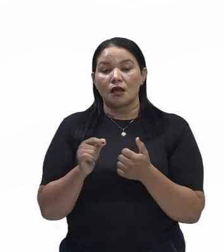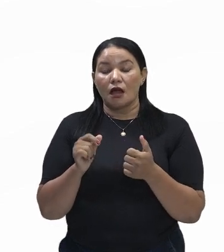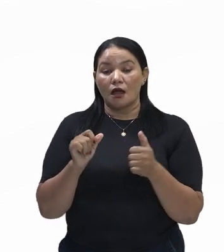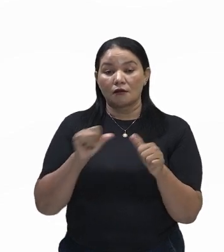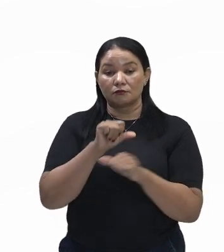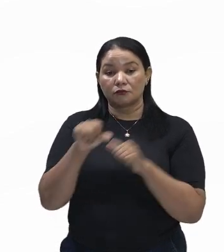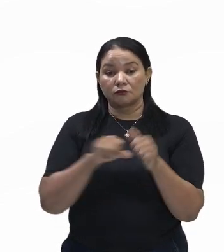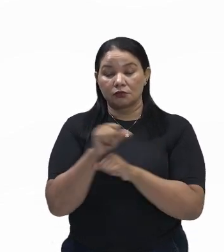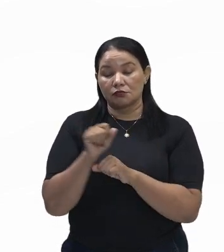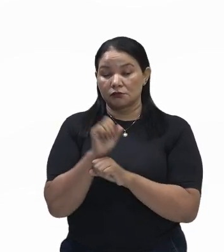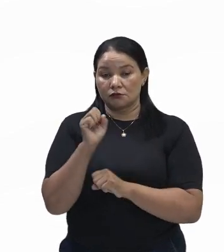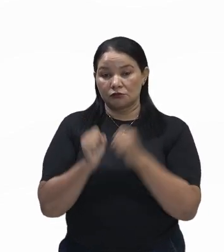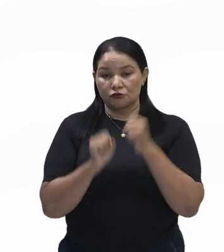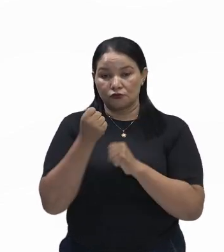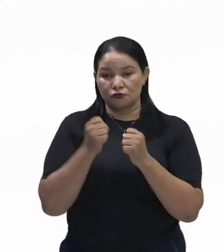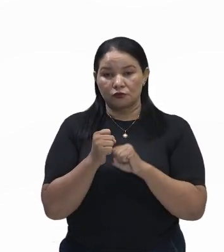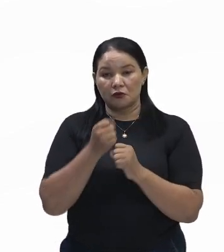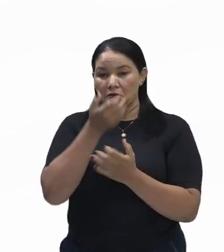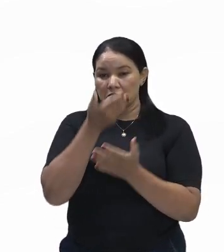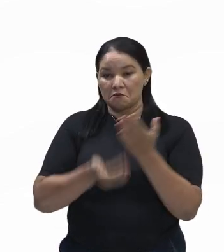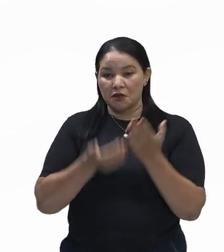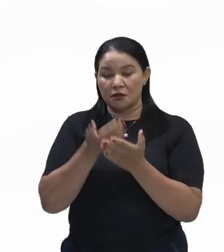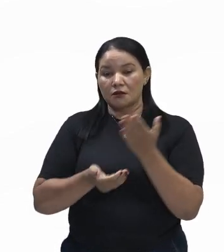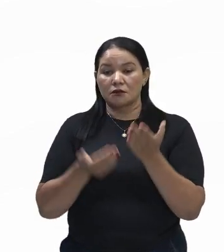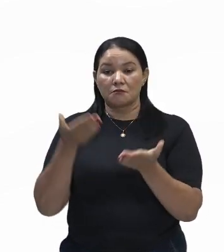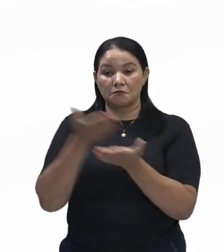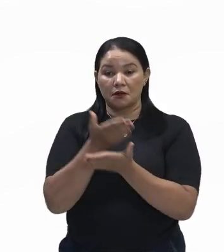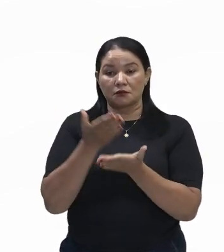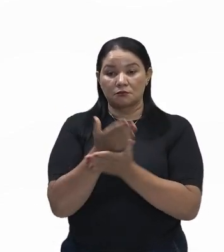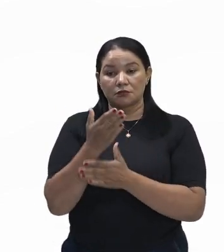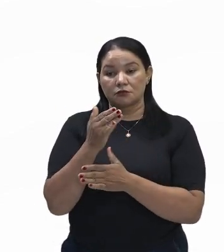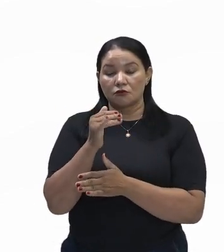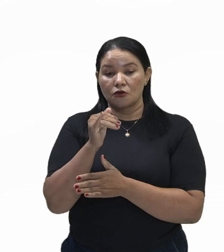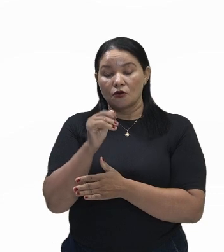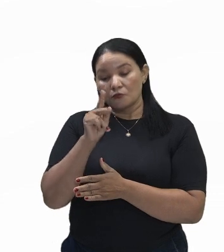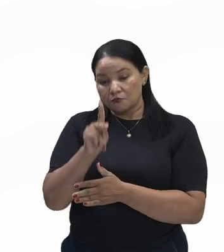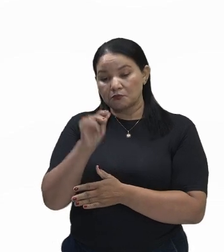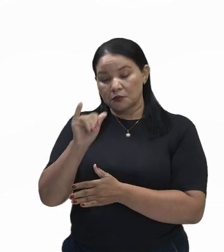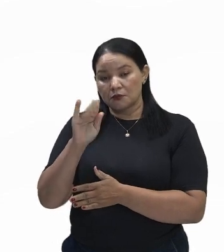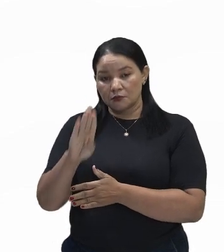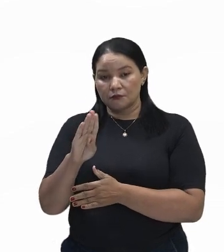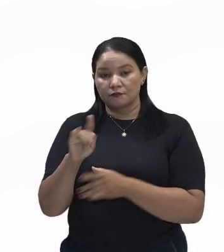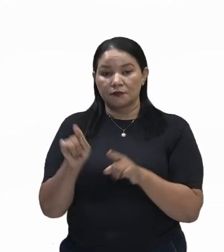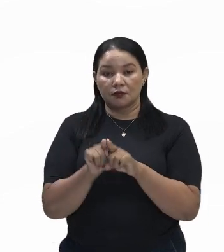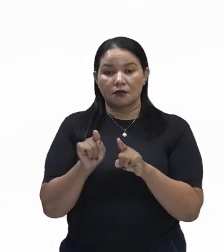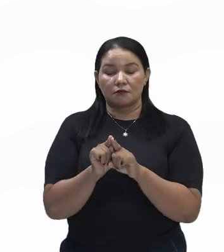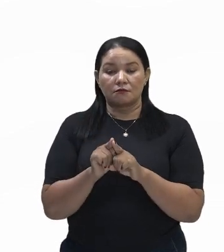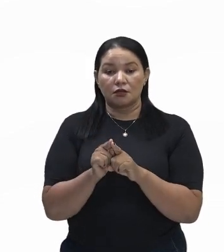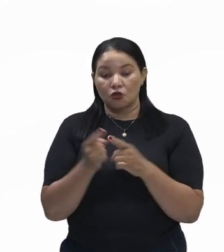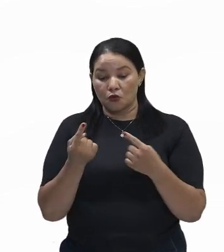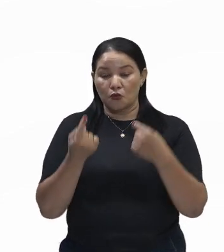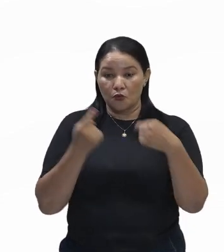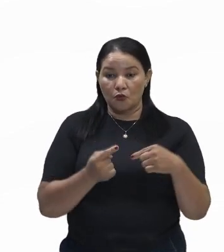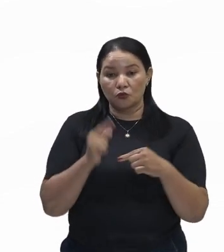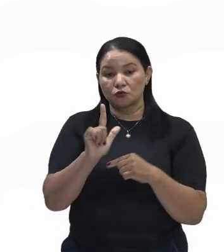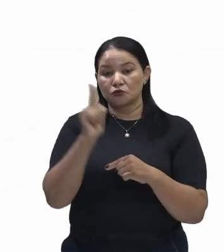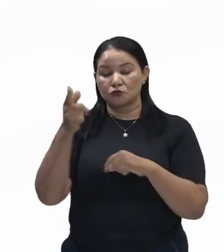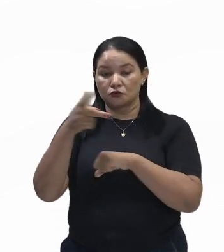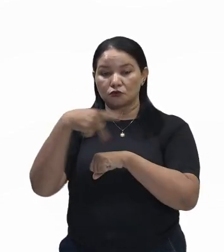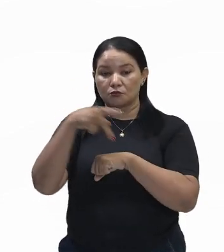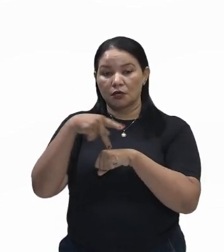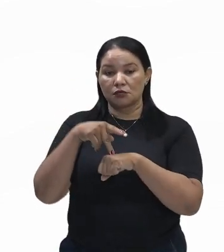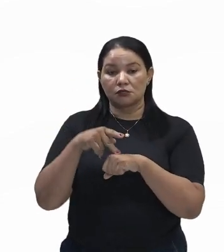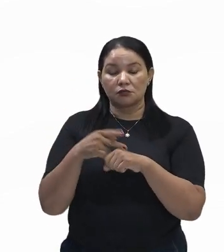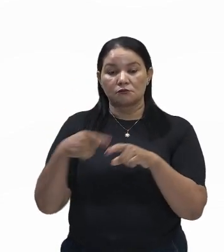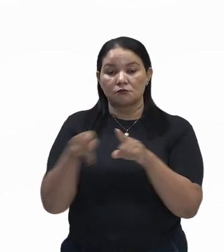que seria o quê? A perda da participação no PIB, que vai enfrentar forte concorrência com os países